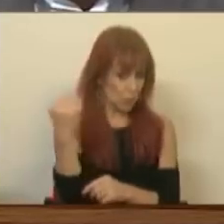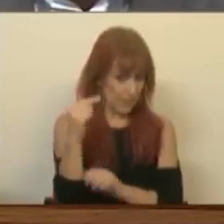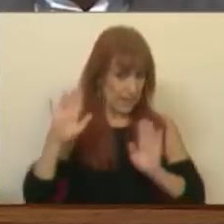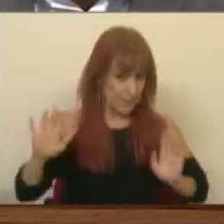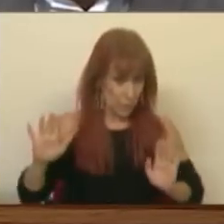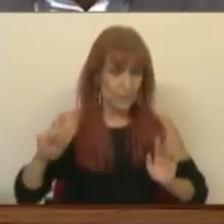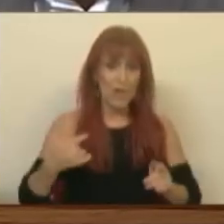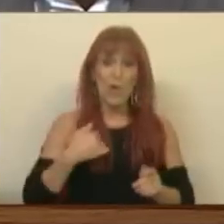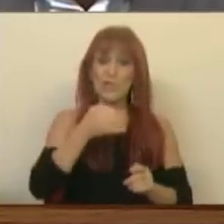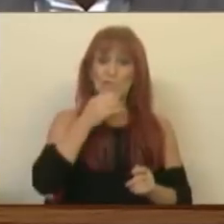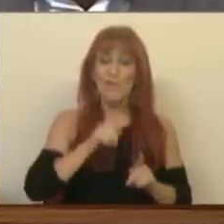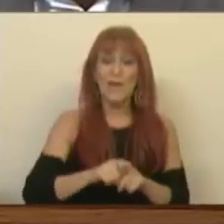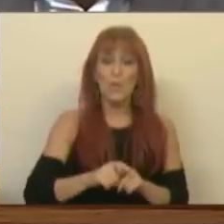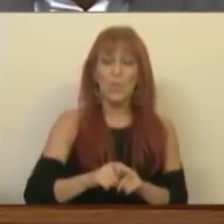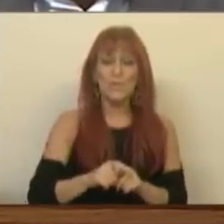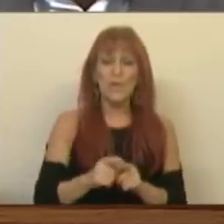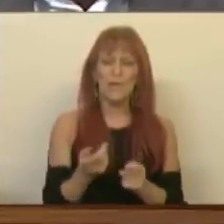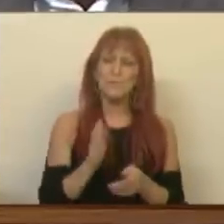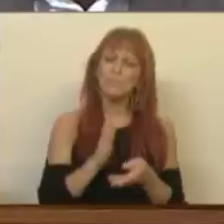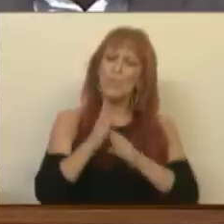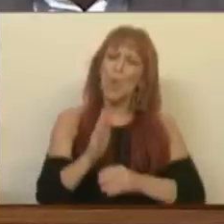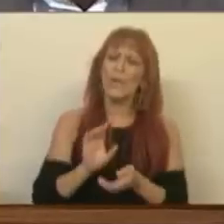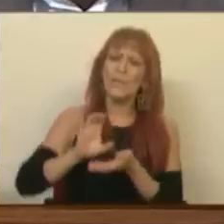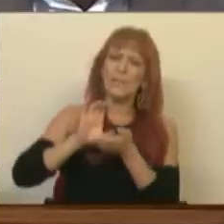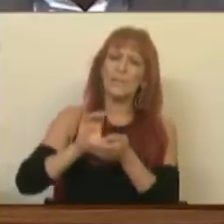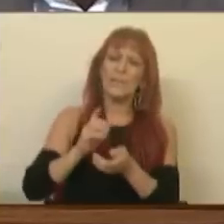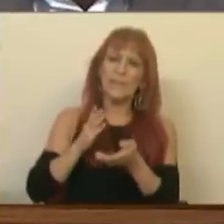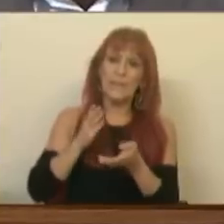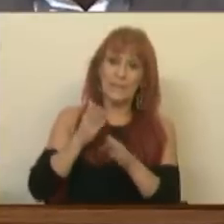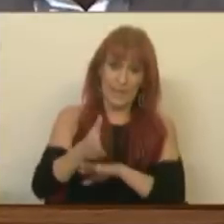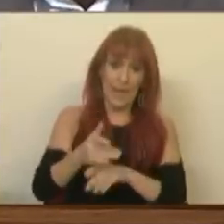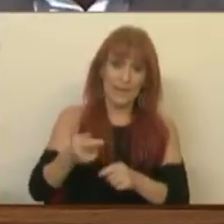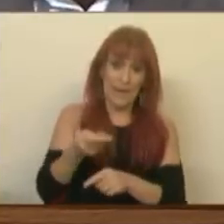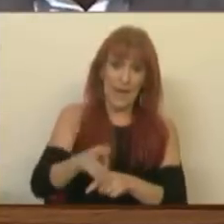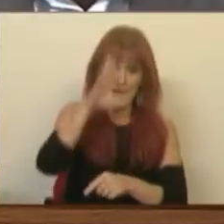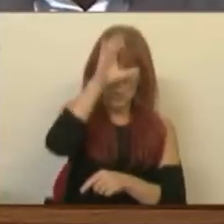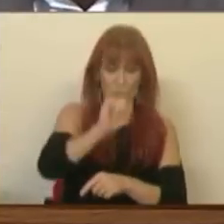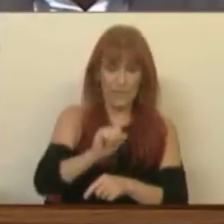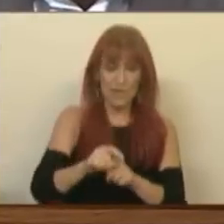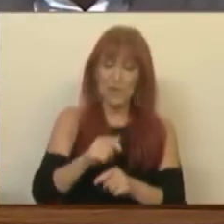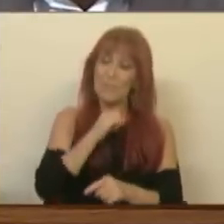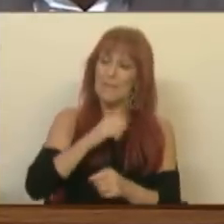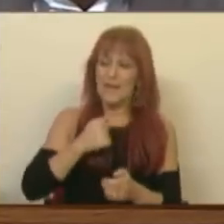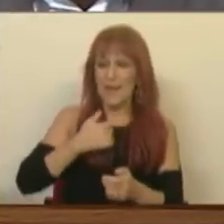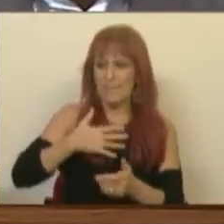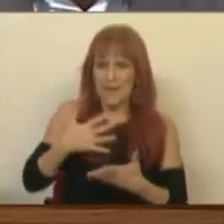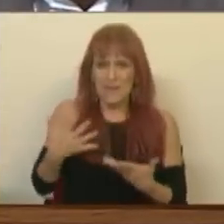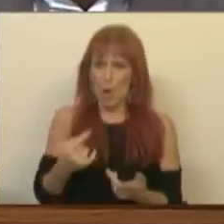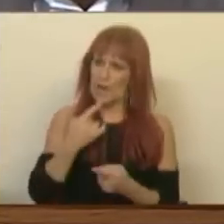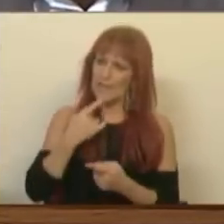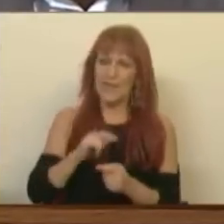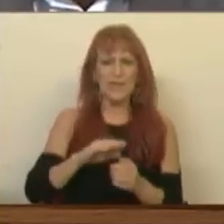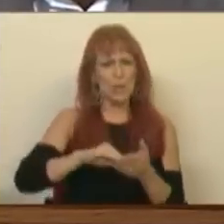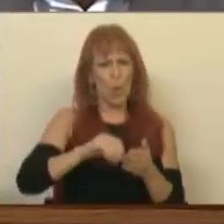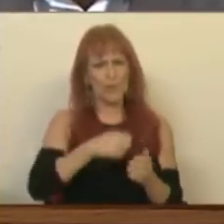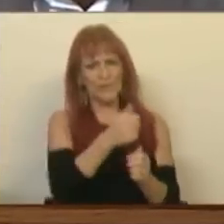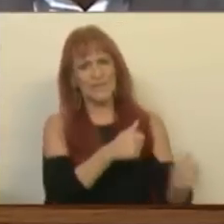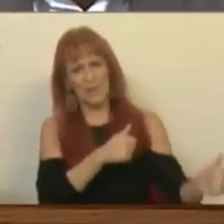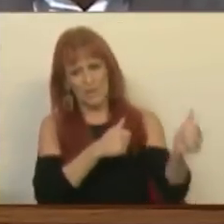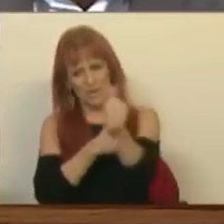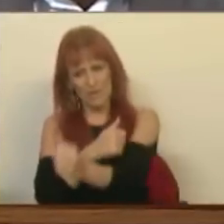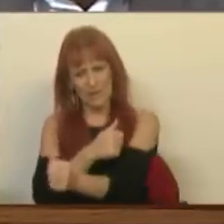estamos a falar de uma intervenção direta da ex-governante para permitir à empresa que agora anunciou sua contratação